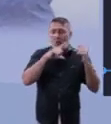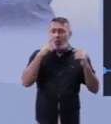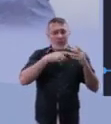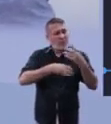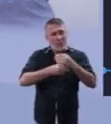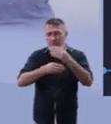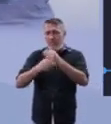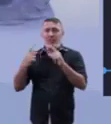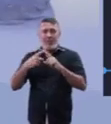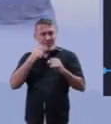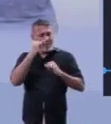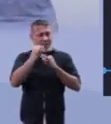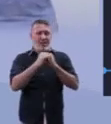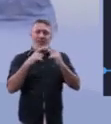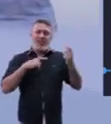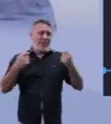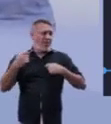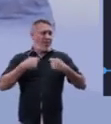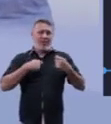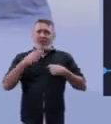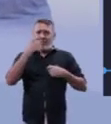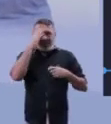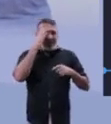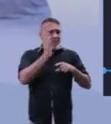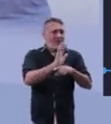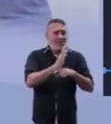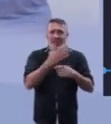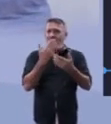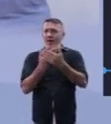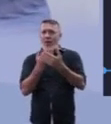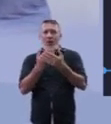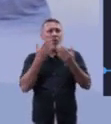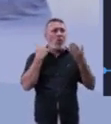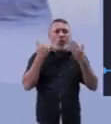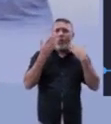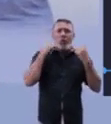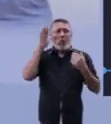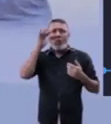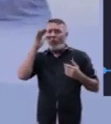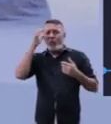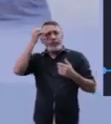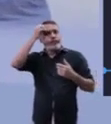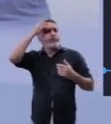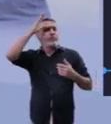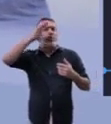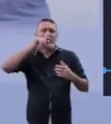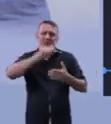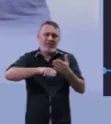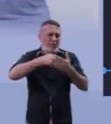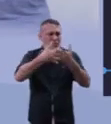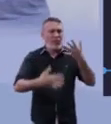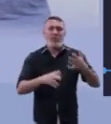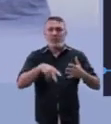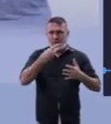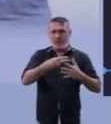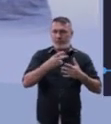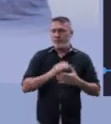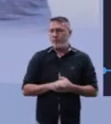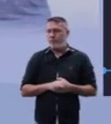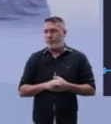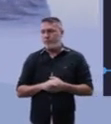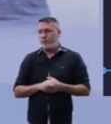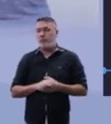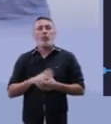informação, uma gama de estratégia, a internet está lotada aí de aulas bacanas, então é isso que você precisa fazer, escrever, mas